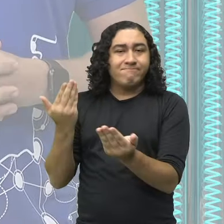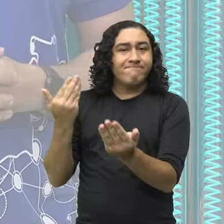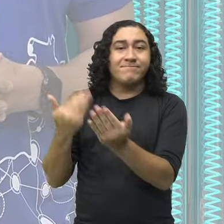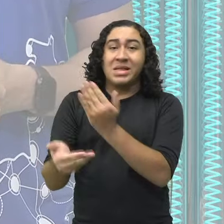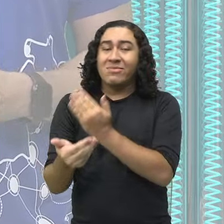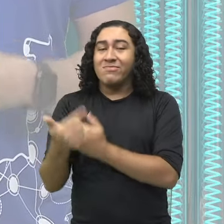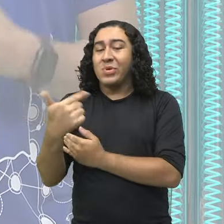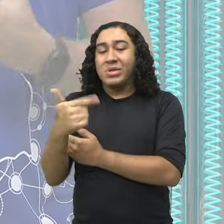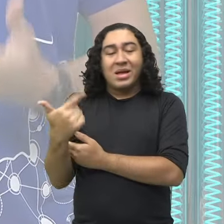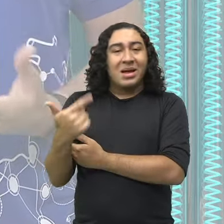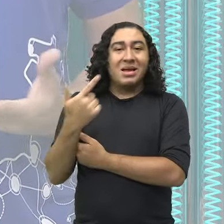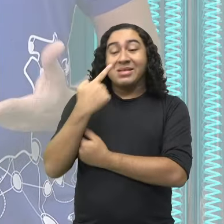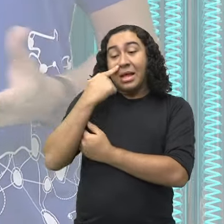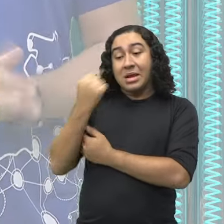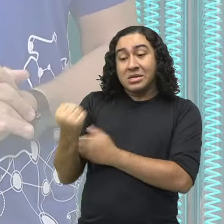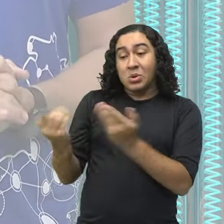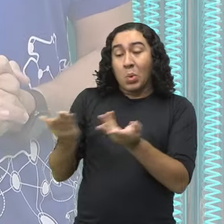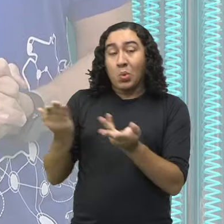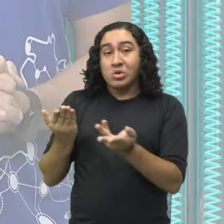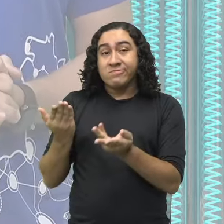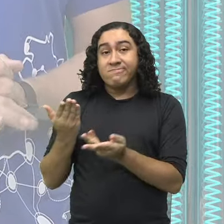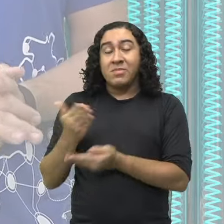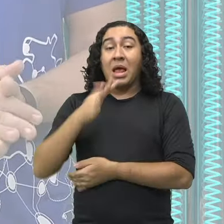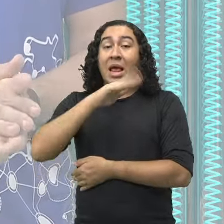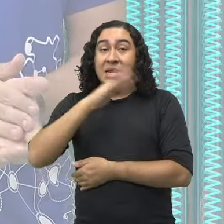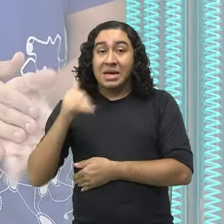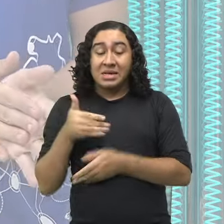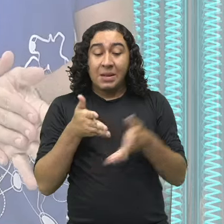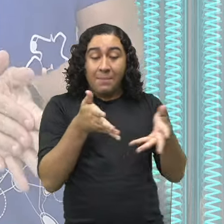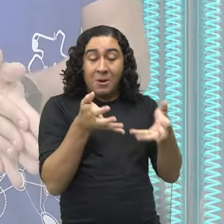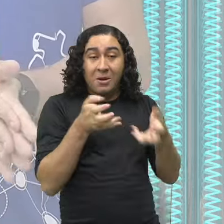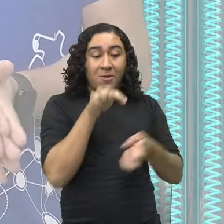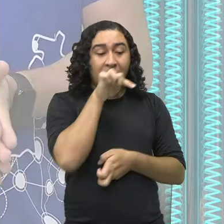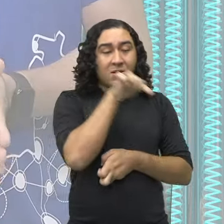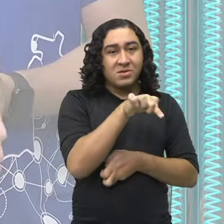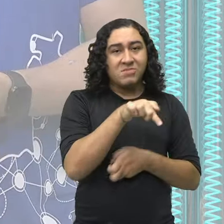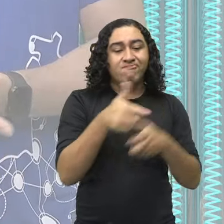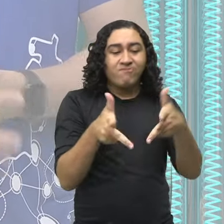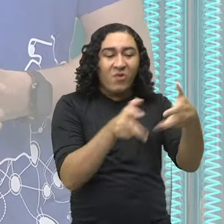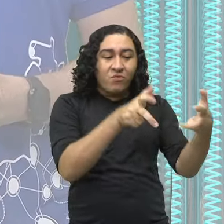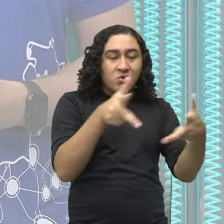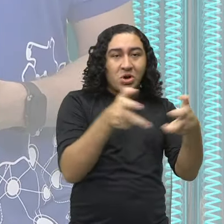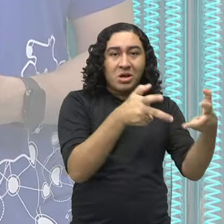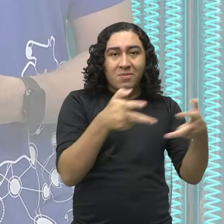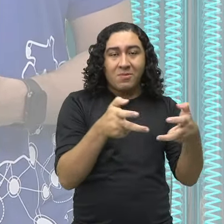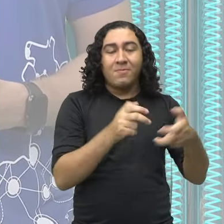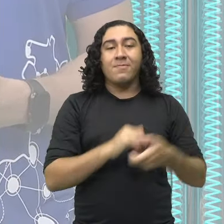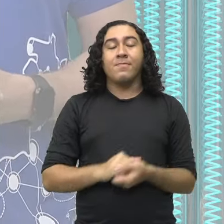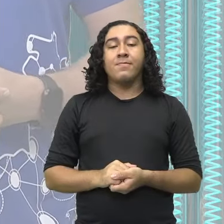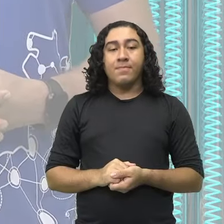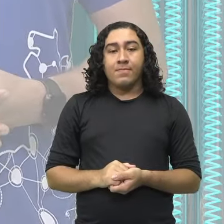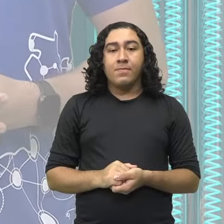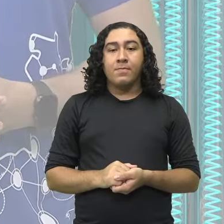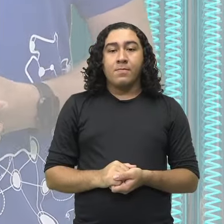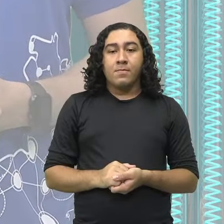aí a sua importância como tinham em décadas passadas, né, em anos passados, tá